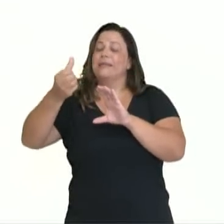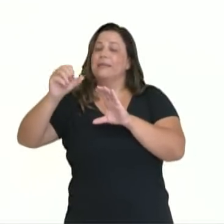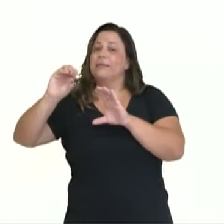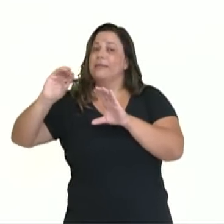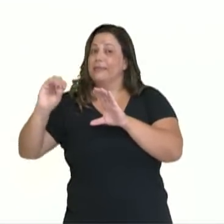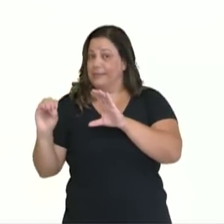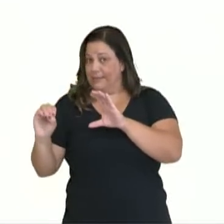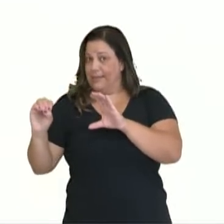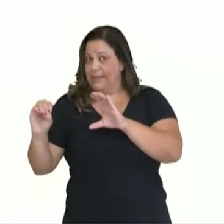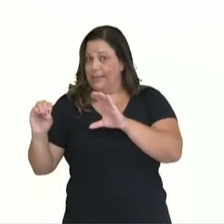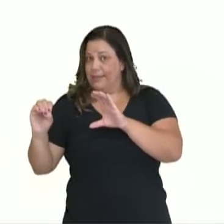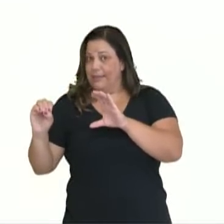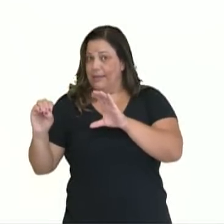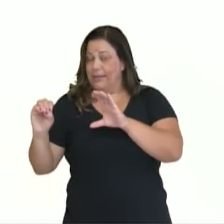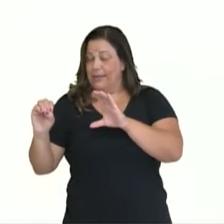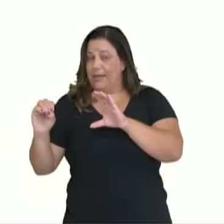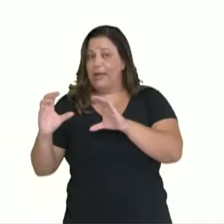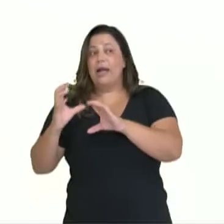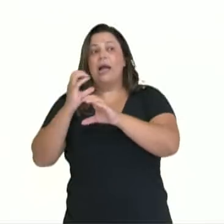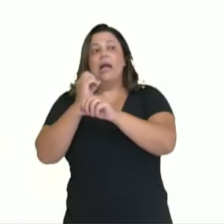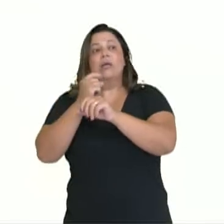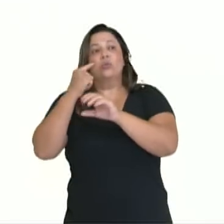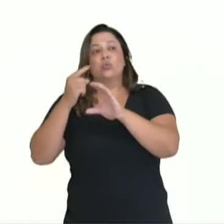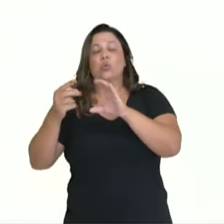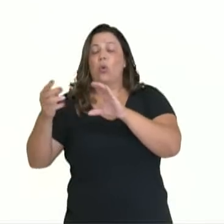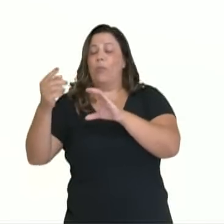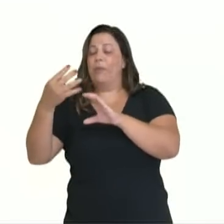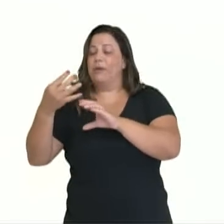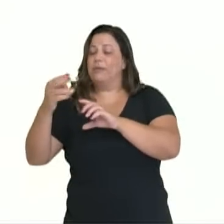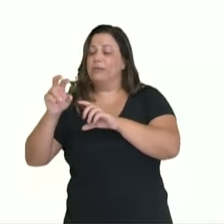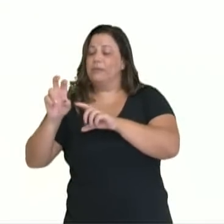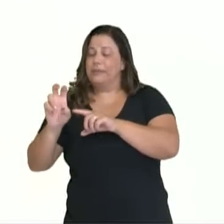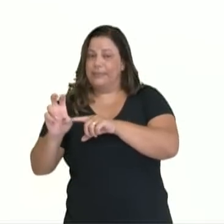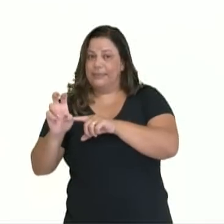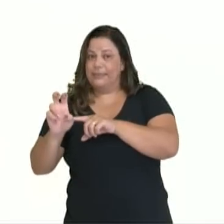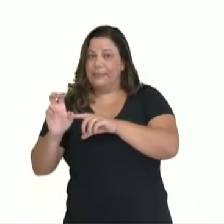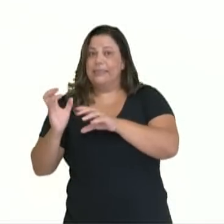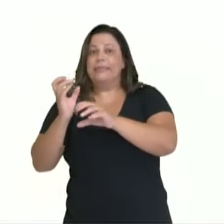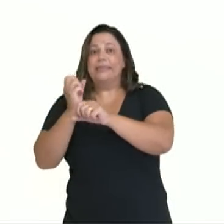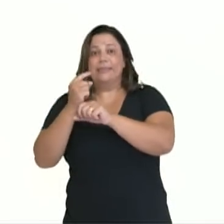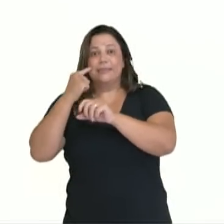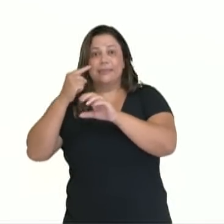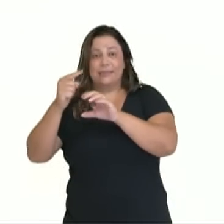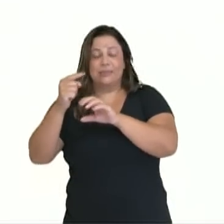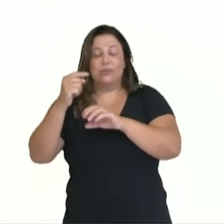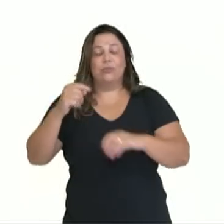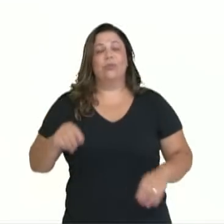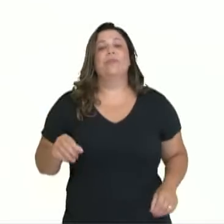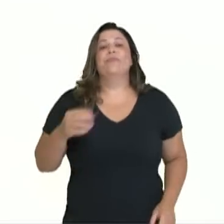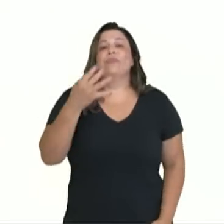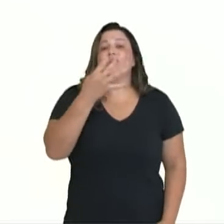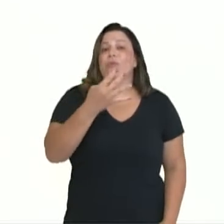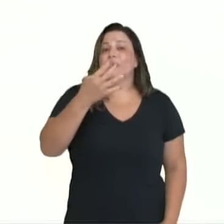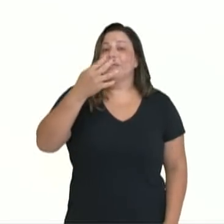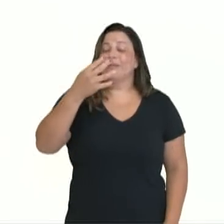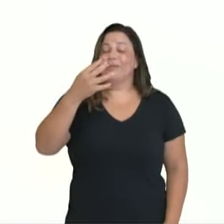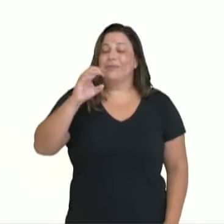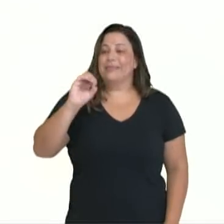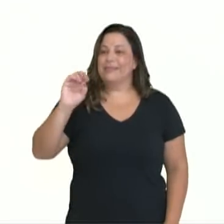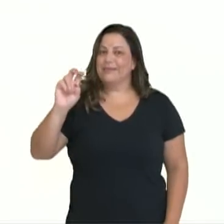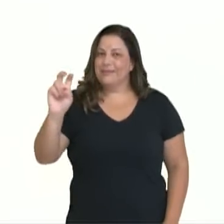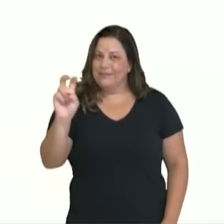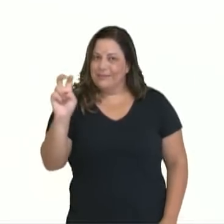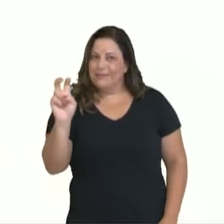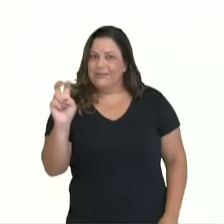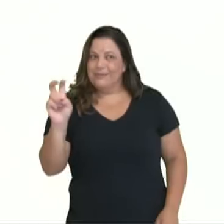360 graus e somo o ângulo de 45 graus, é um ângulo de 405 graus. Então,